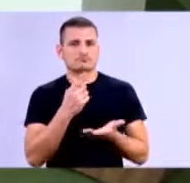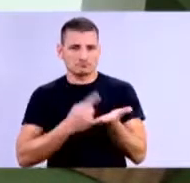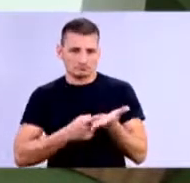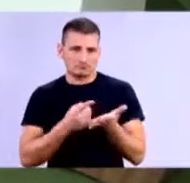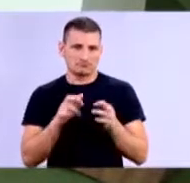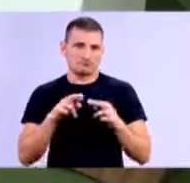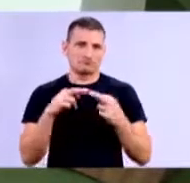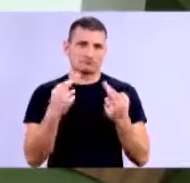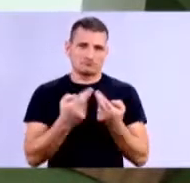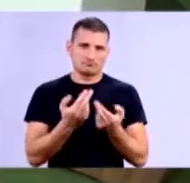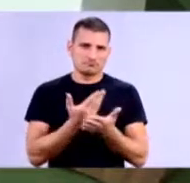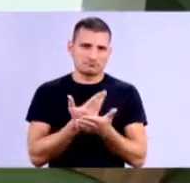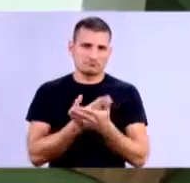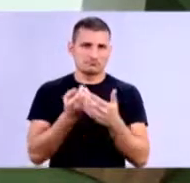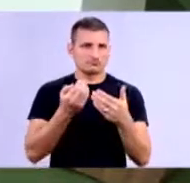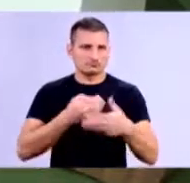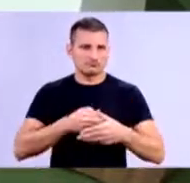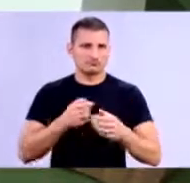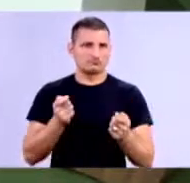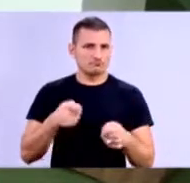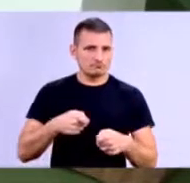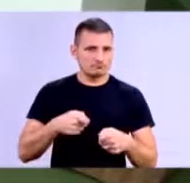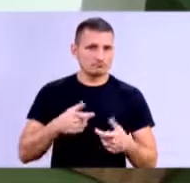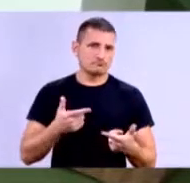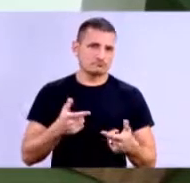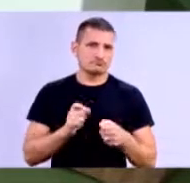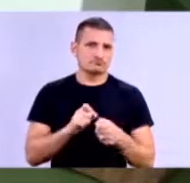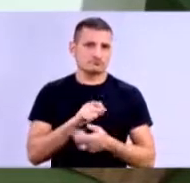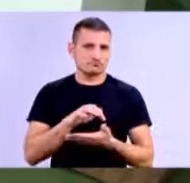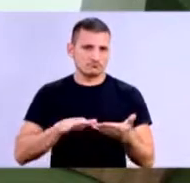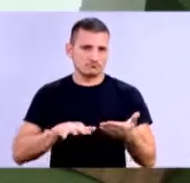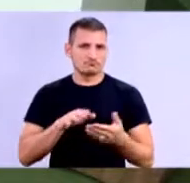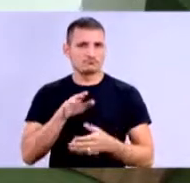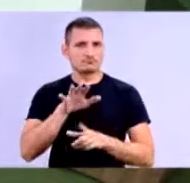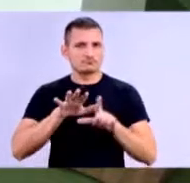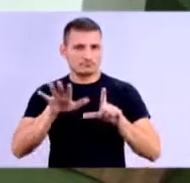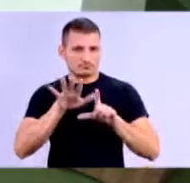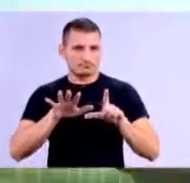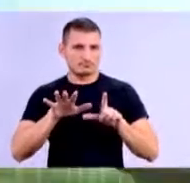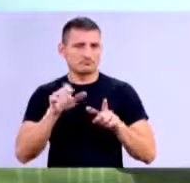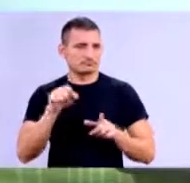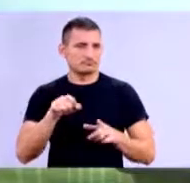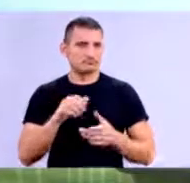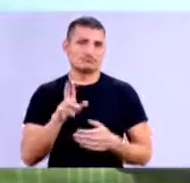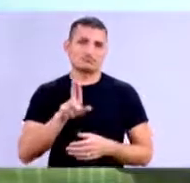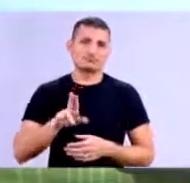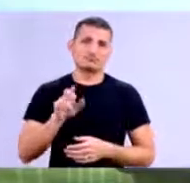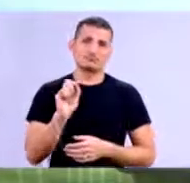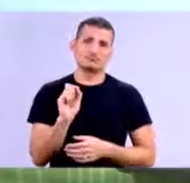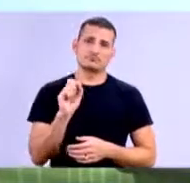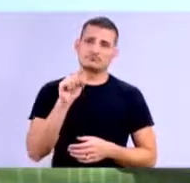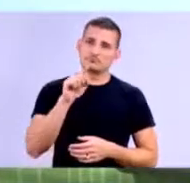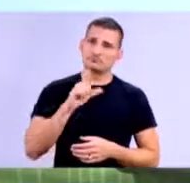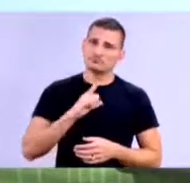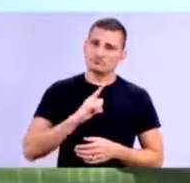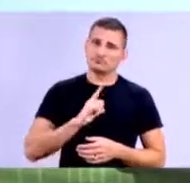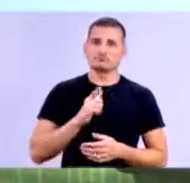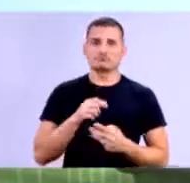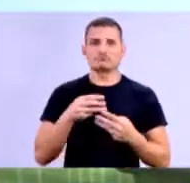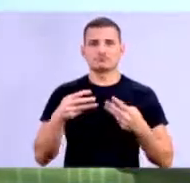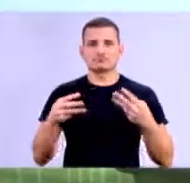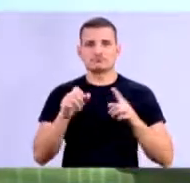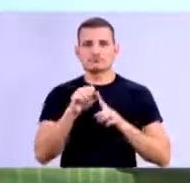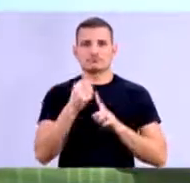Com certeza. Para executar as atividades do AVA, não é assim? Dá sim. Gente, utiliza o que você tem aí. Redes sociais, você